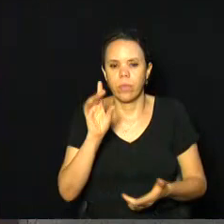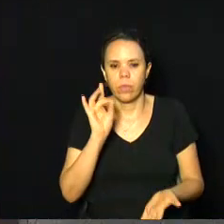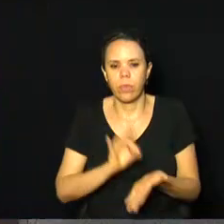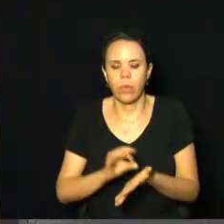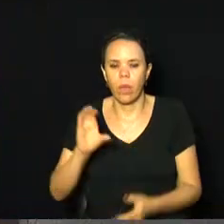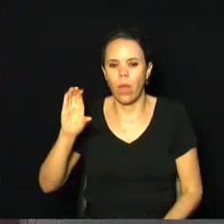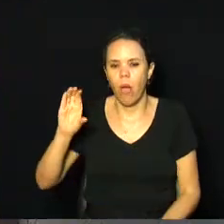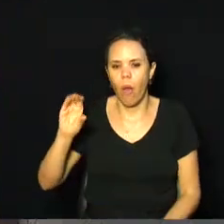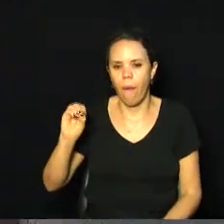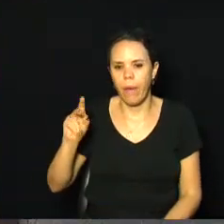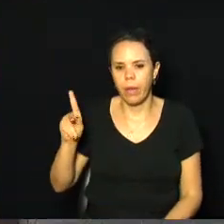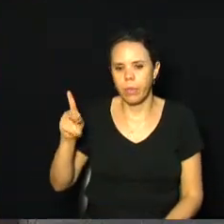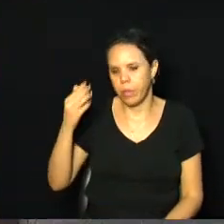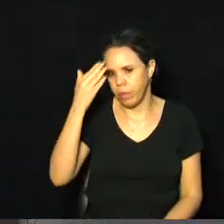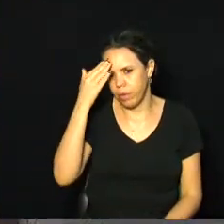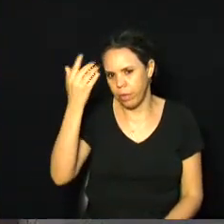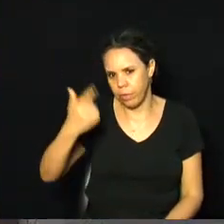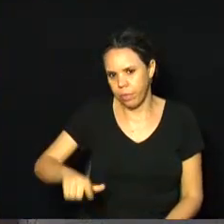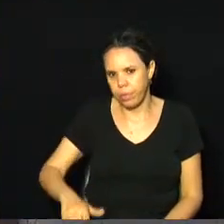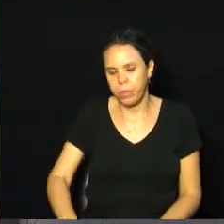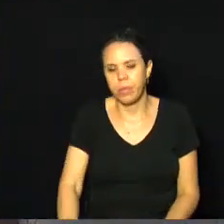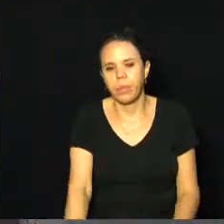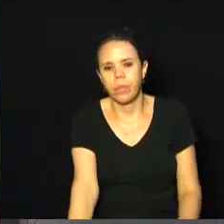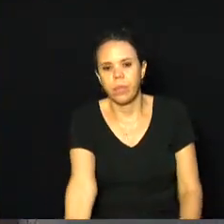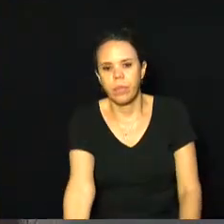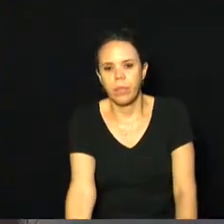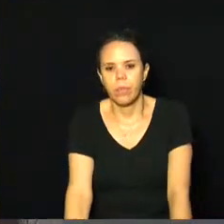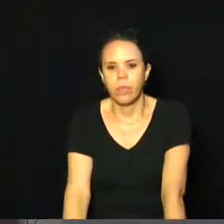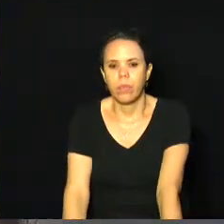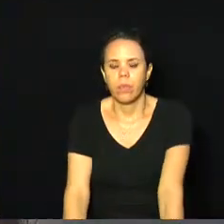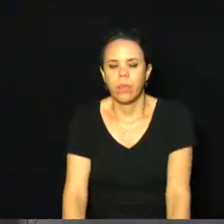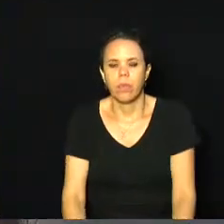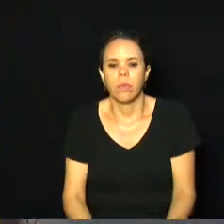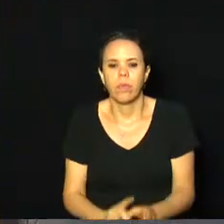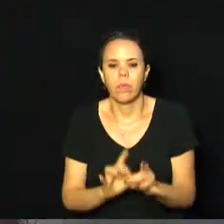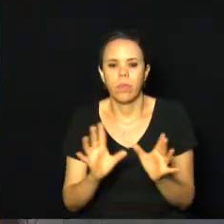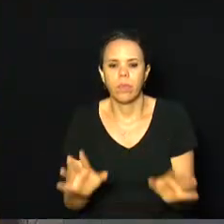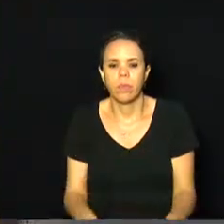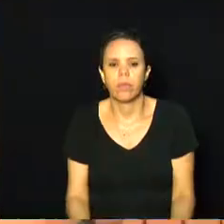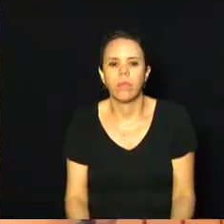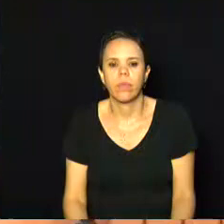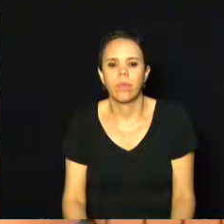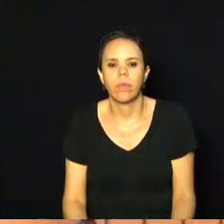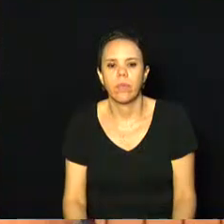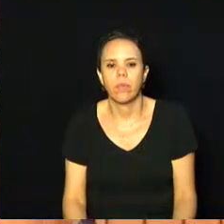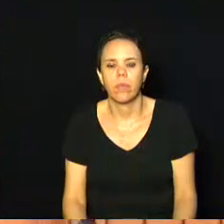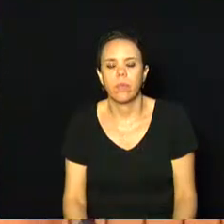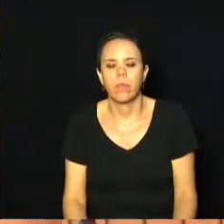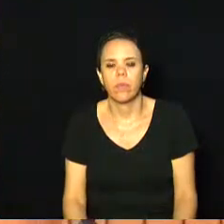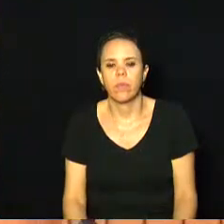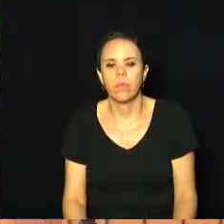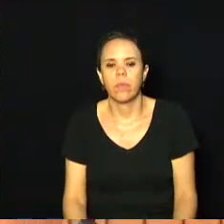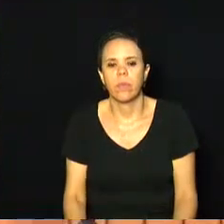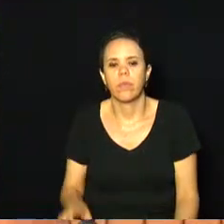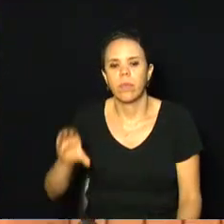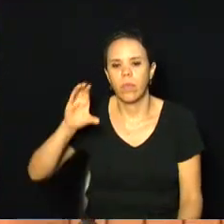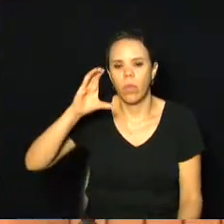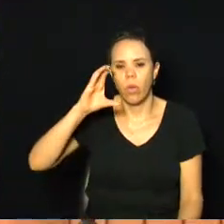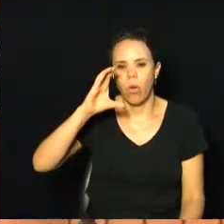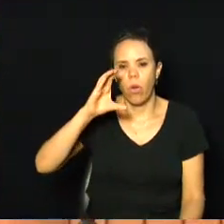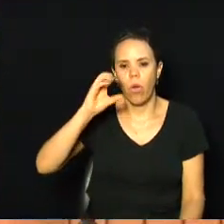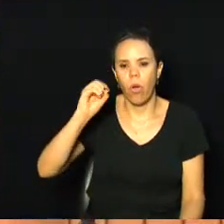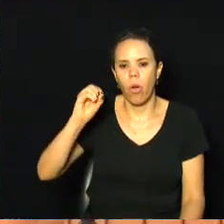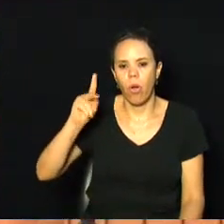COP e agradecer, mais uma vez, a sua disponibilidade de estar conosco. A COP, ela,